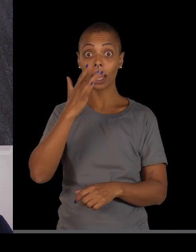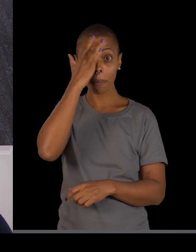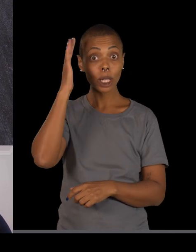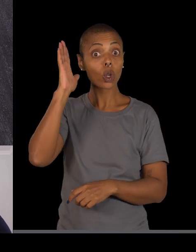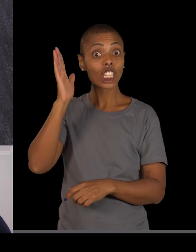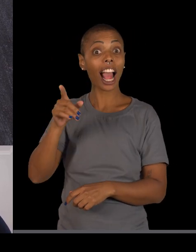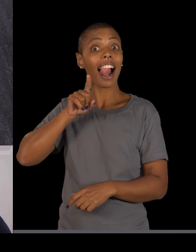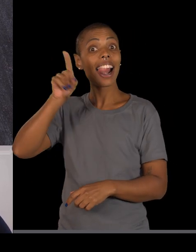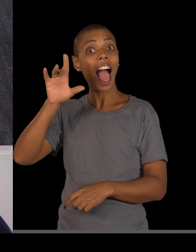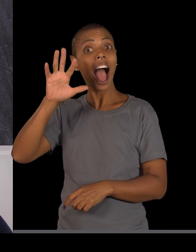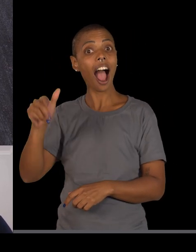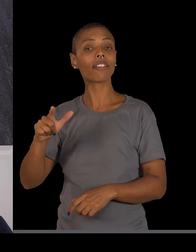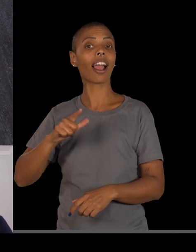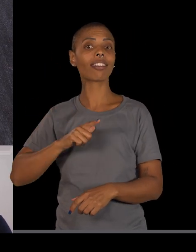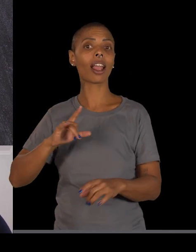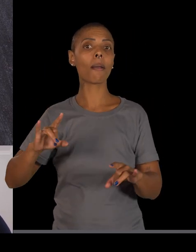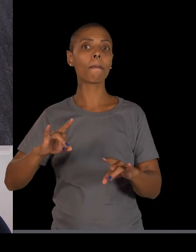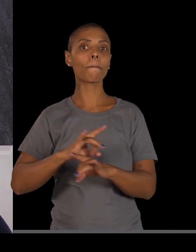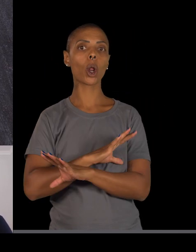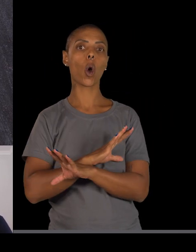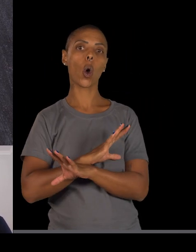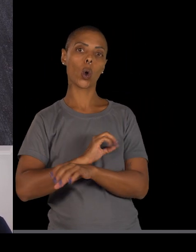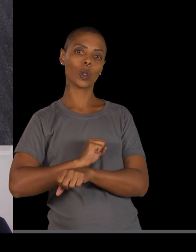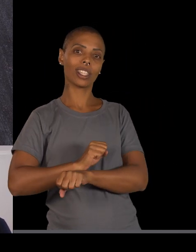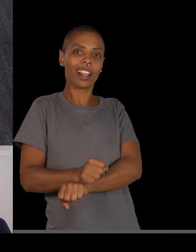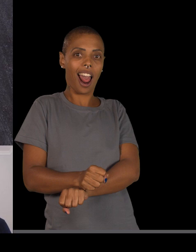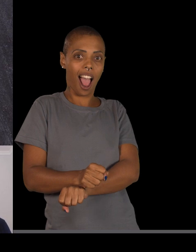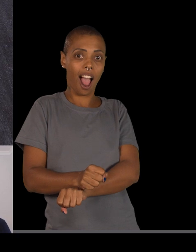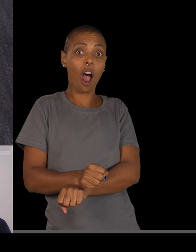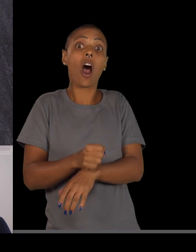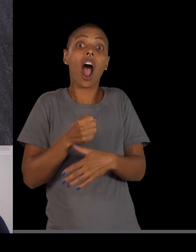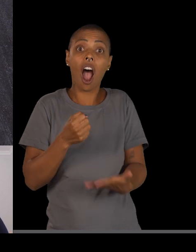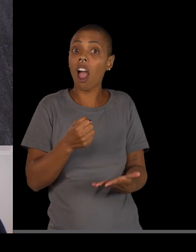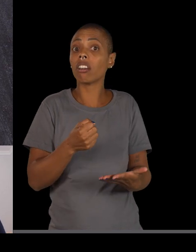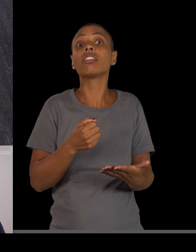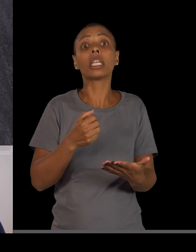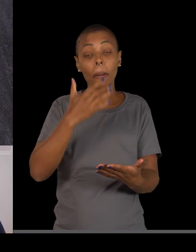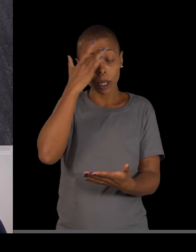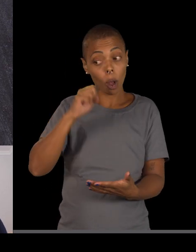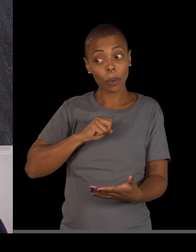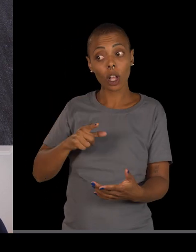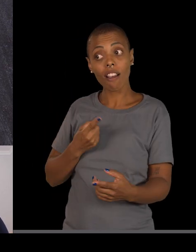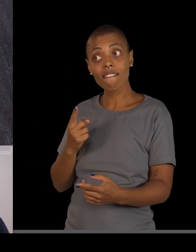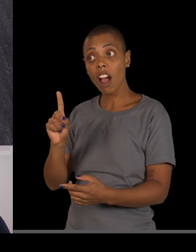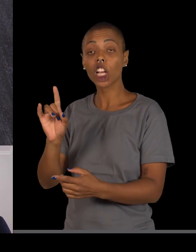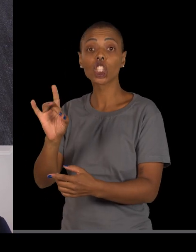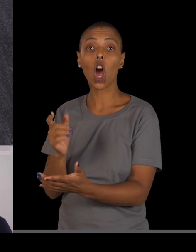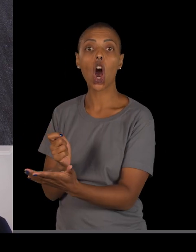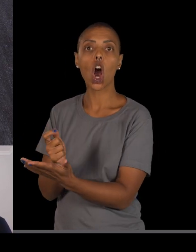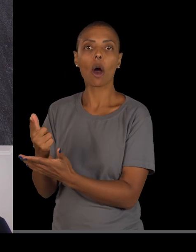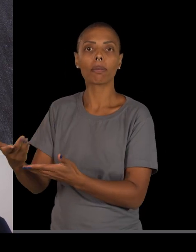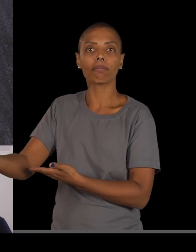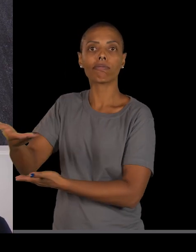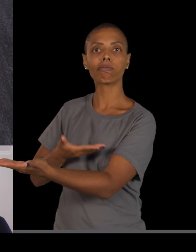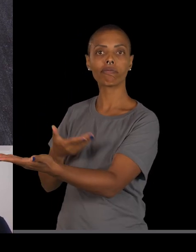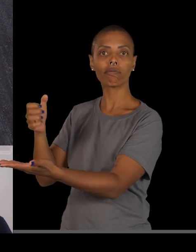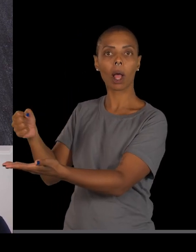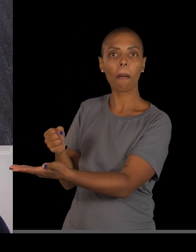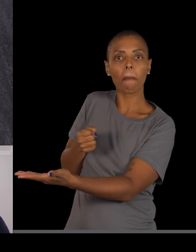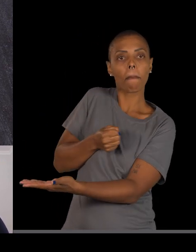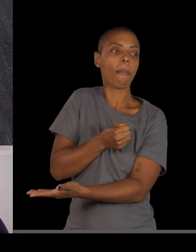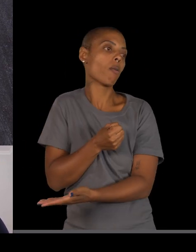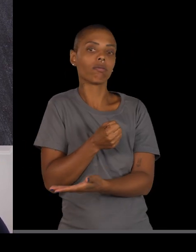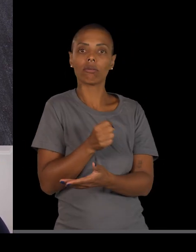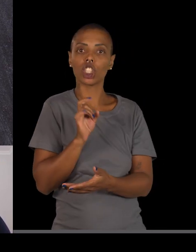eram pessoas que estavam na África, que eram livres e que acabavam sendo escravizados já no continente africano. Então, o que os portugueses faziam